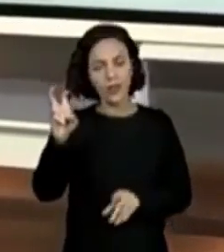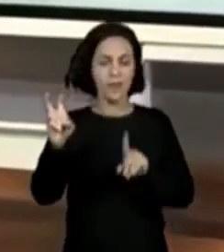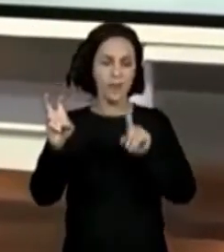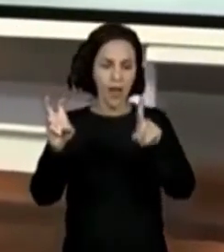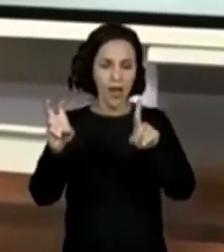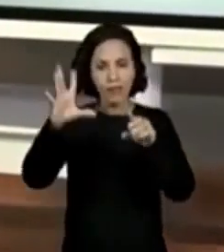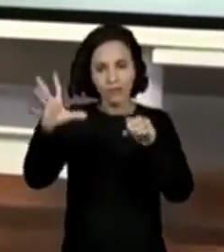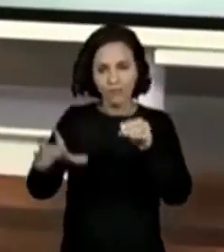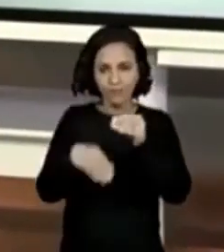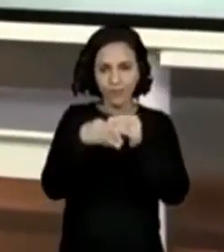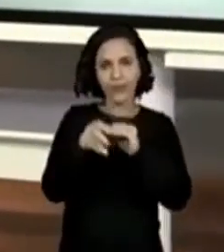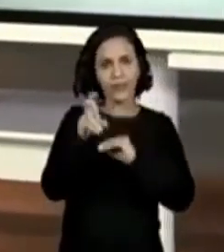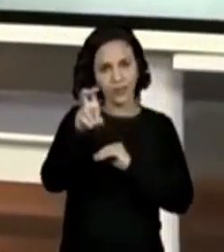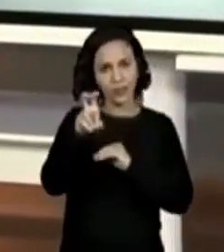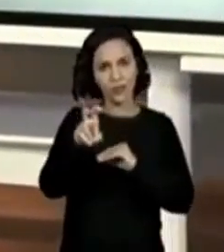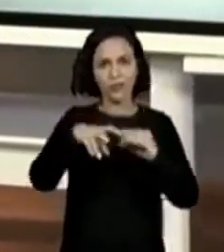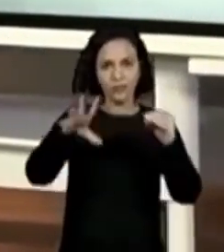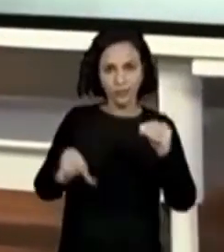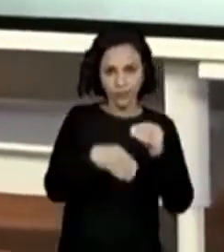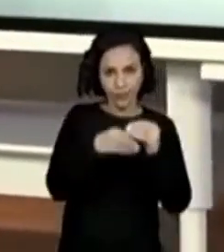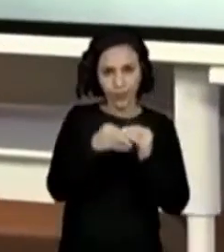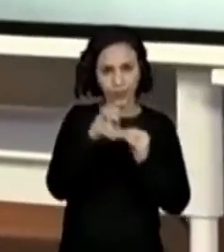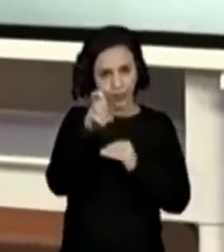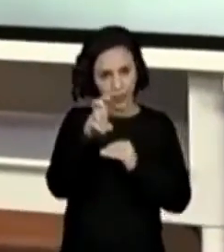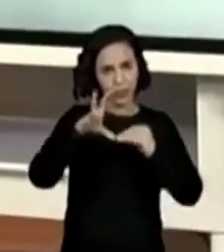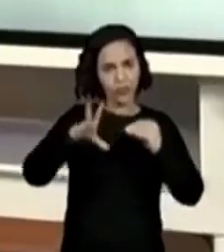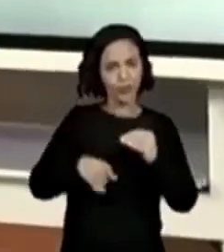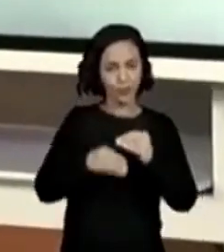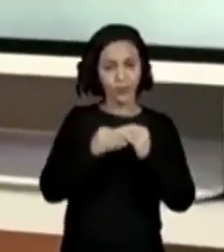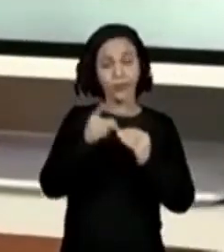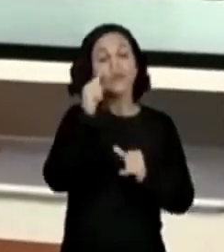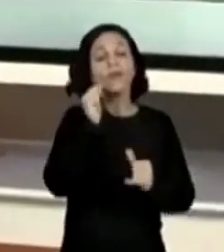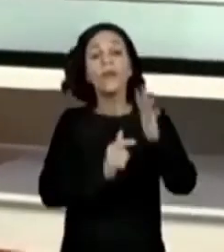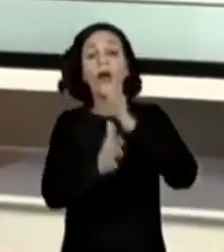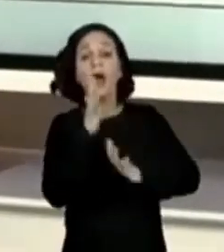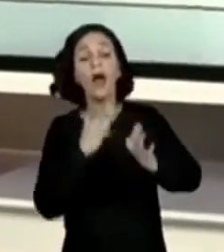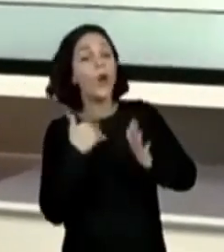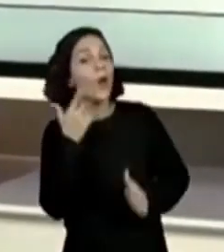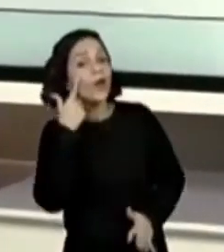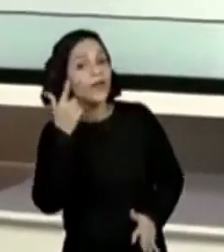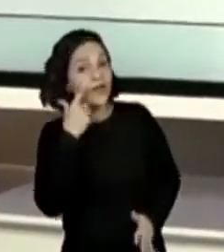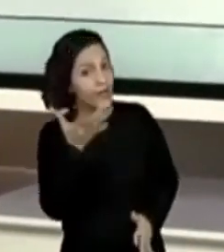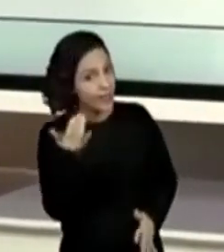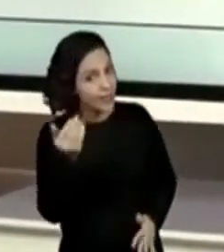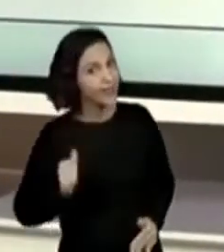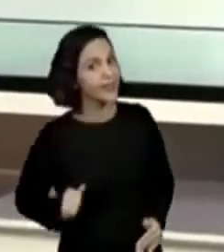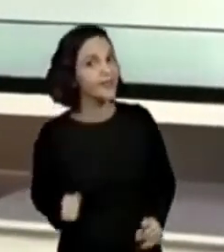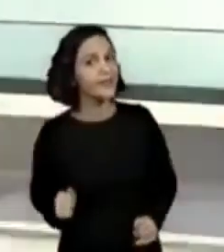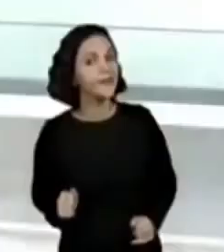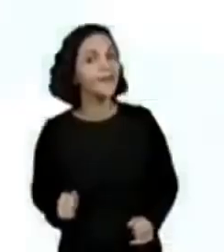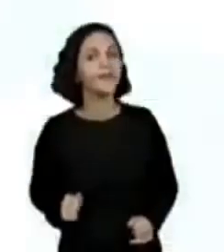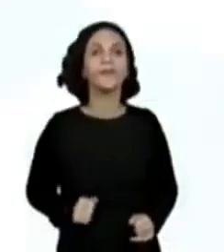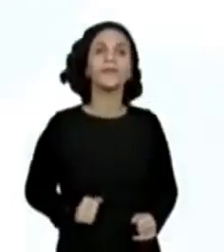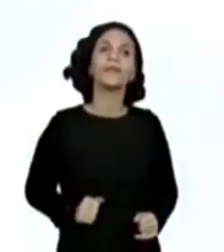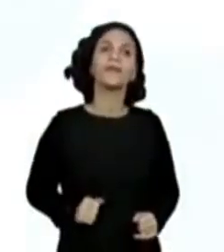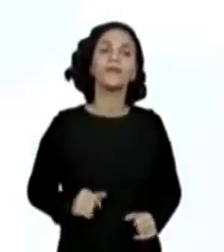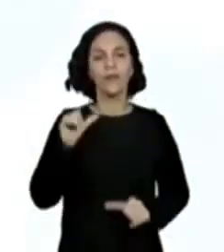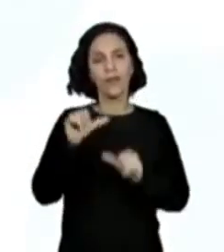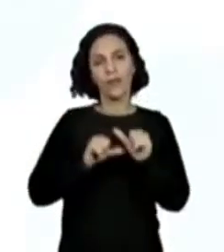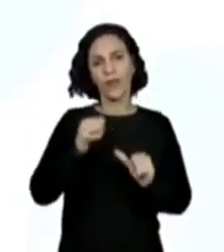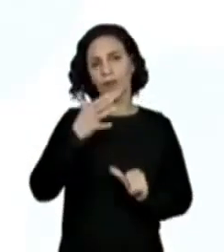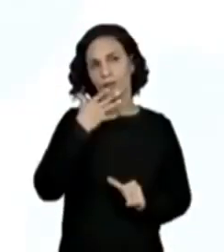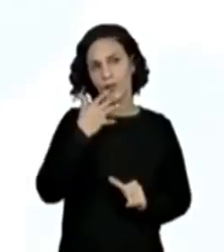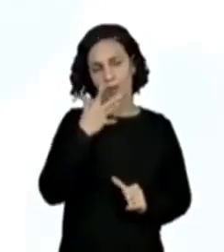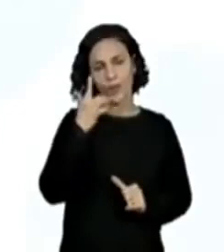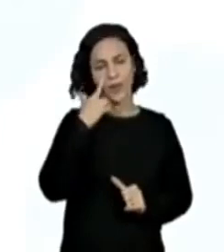vai contar junto de 5 em 5, tá bom? Conta bem alto para eu poder ouvir daqui, tá? Vou trocar novamente a